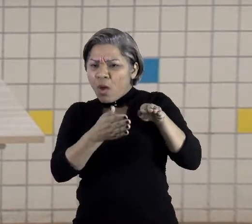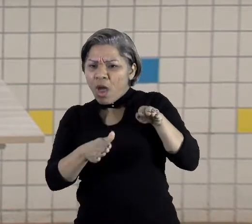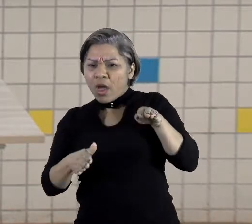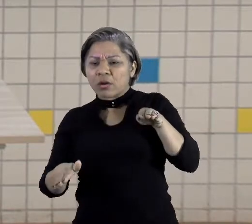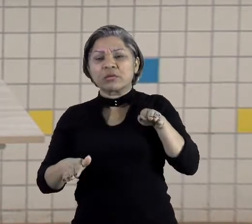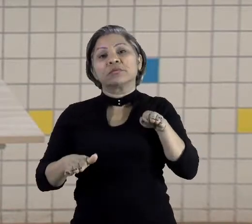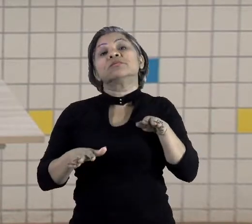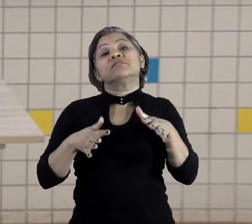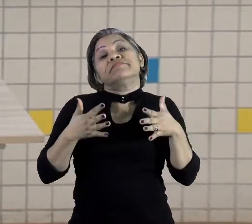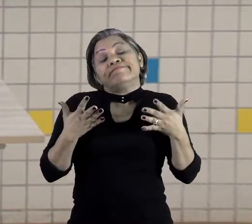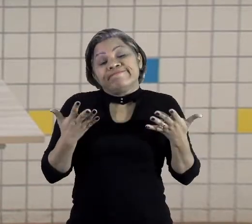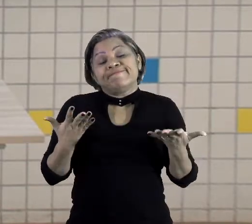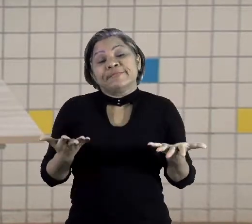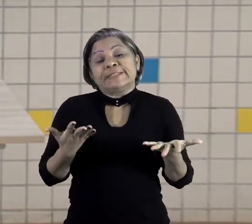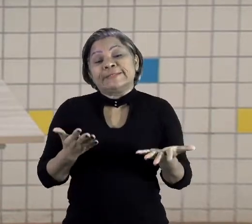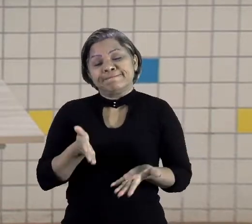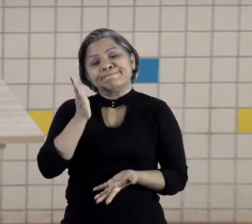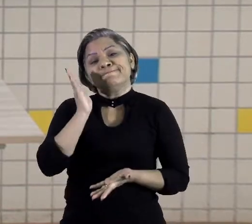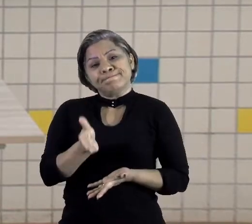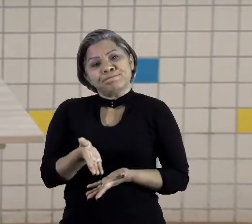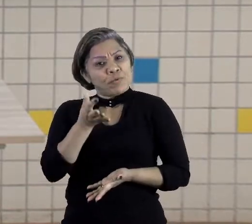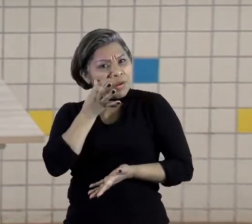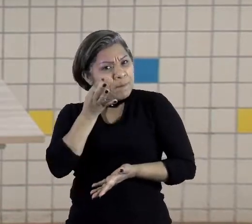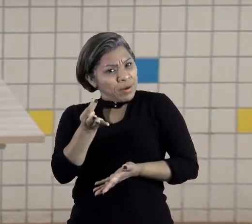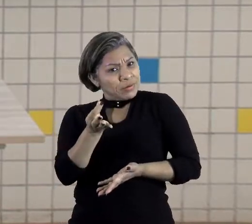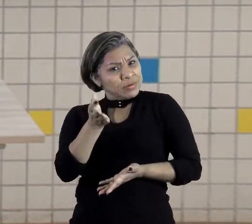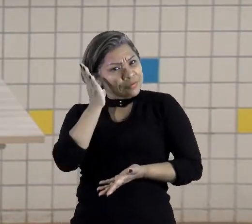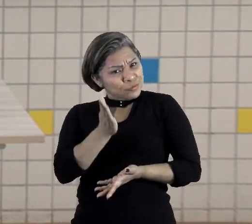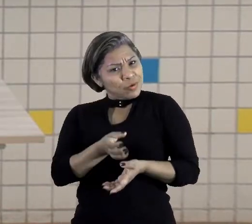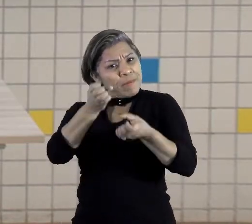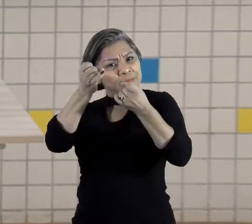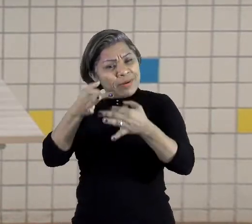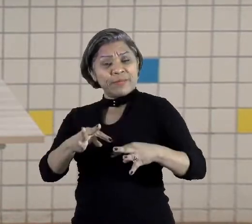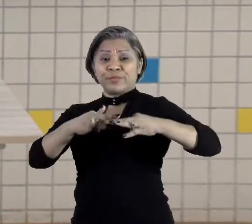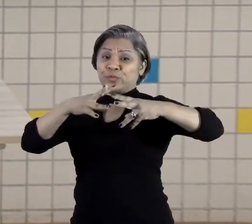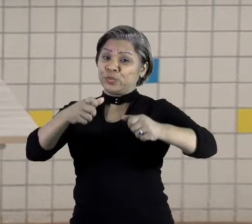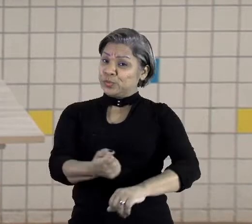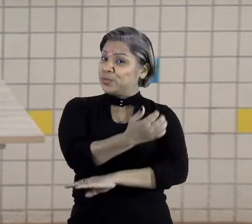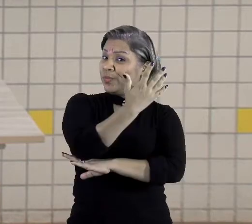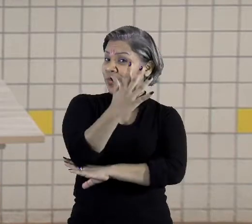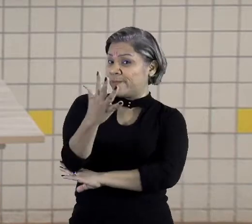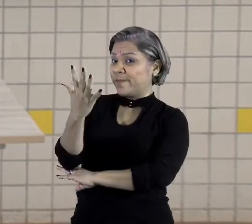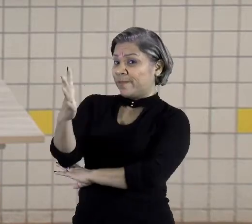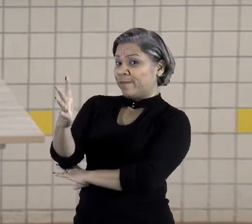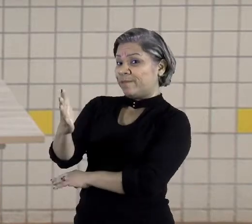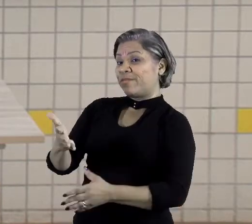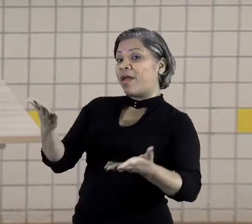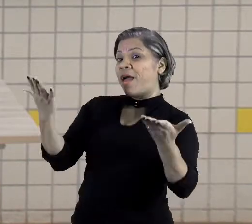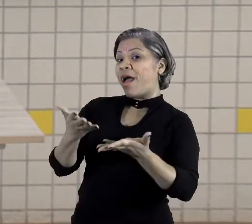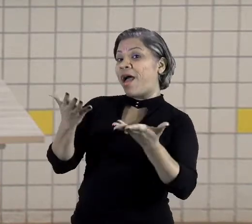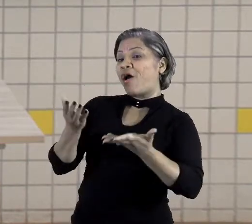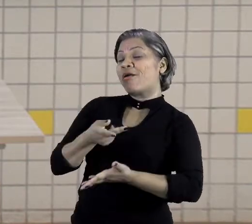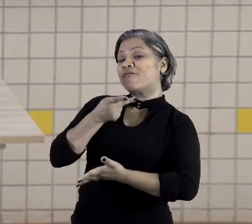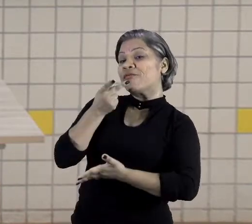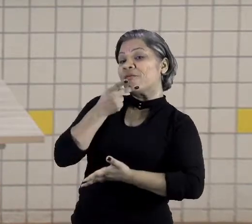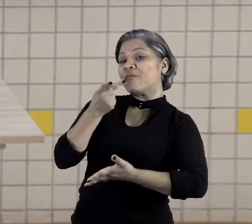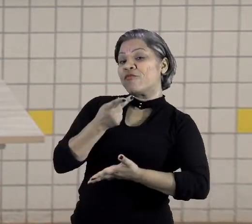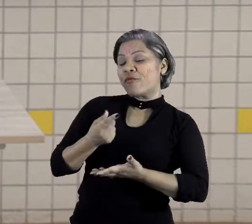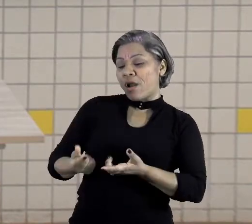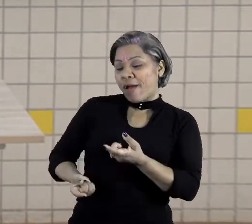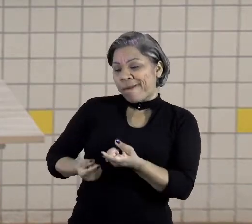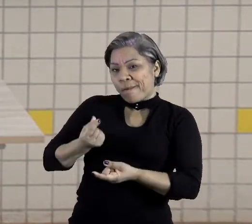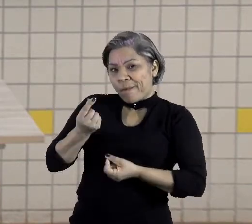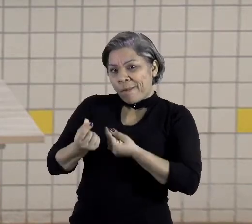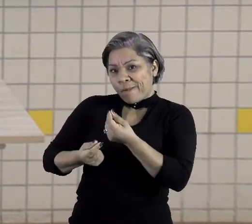tema. Portanto, se nós já falamos tudo sobre o meio ambiente, né? Agora vamos falar sobre a economia, sobre a